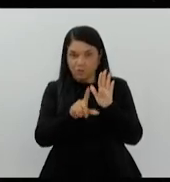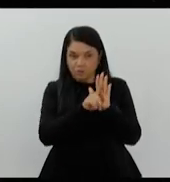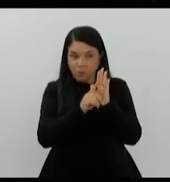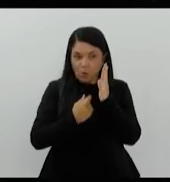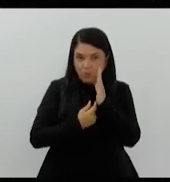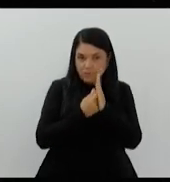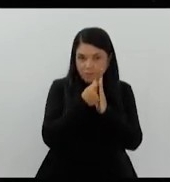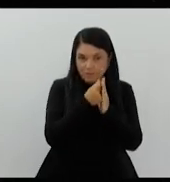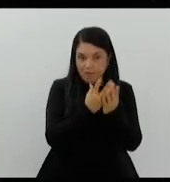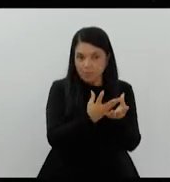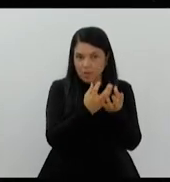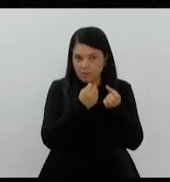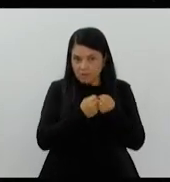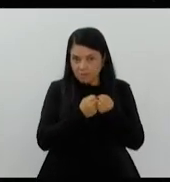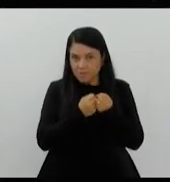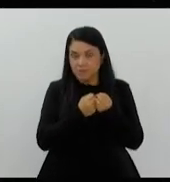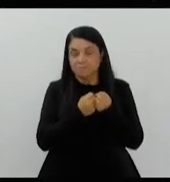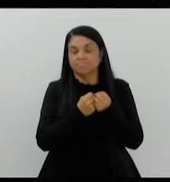orçamentário,